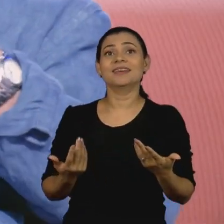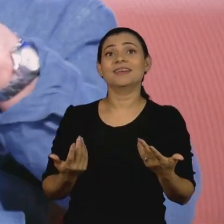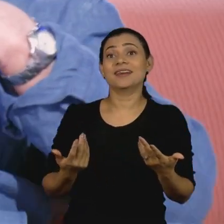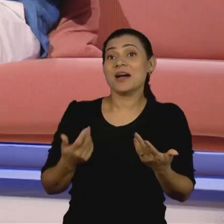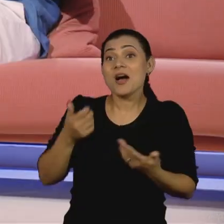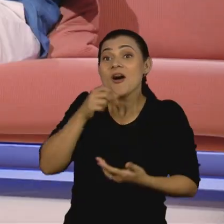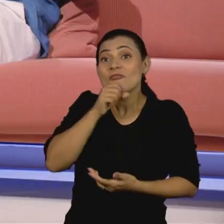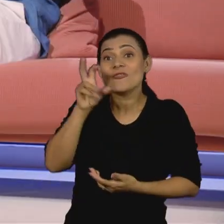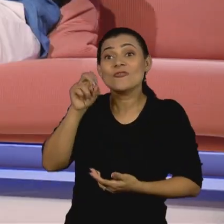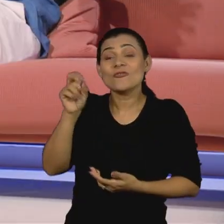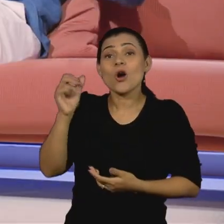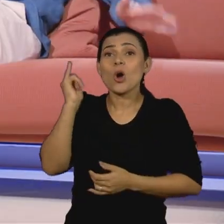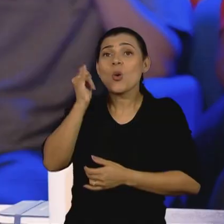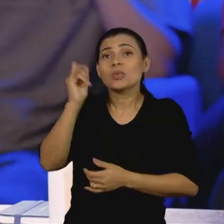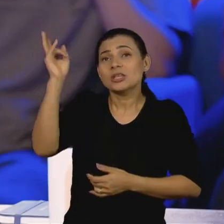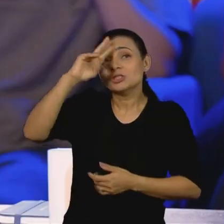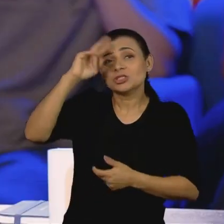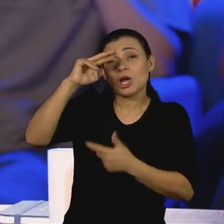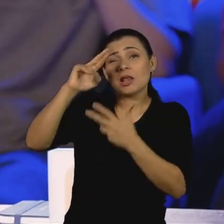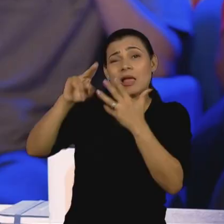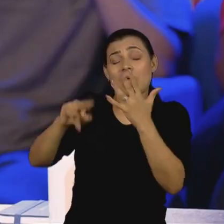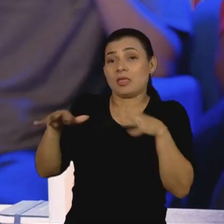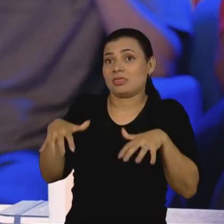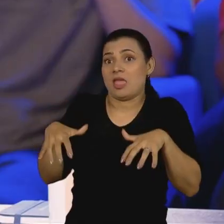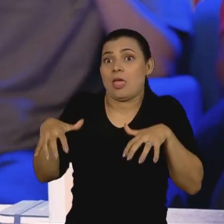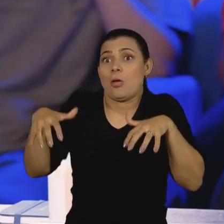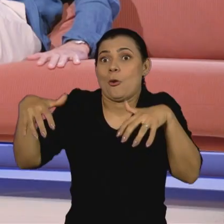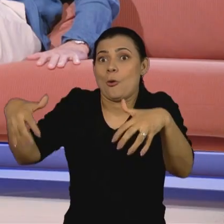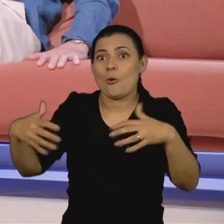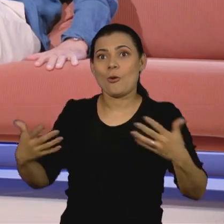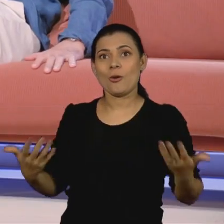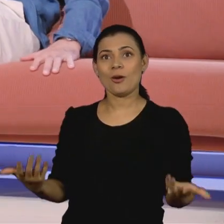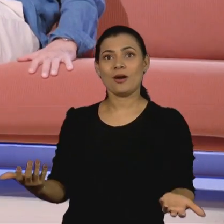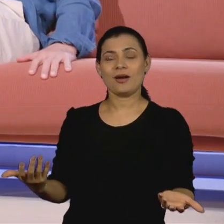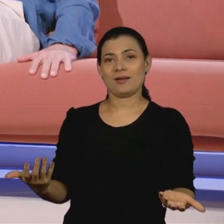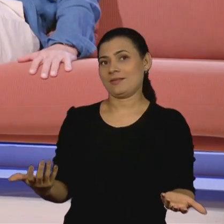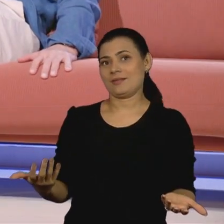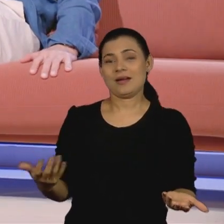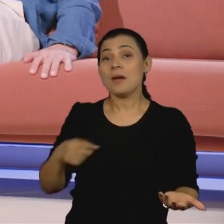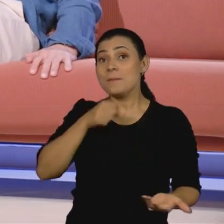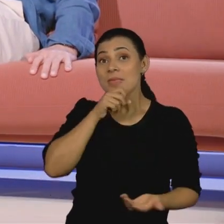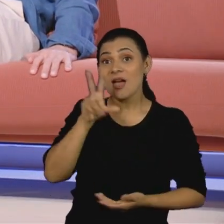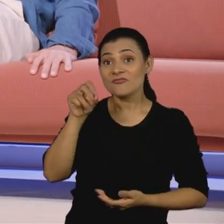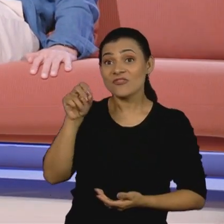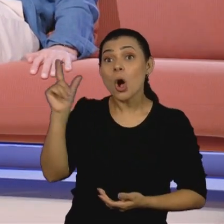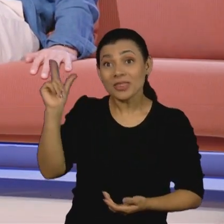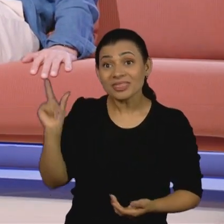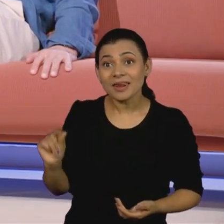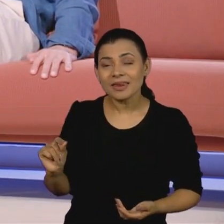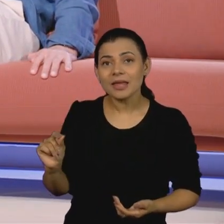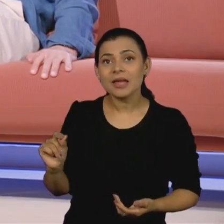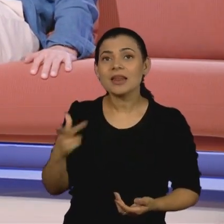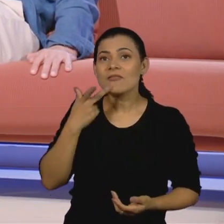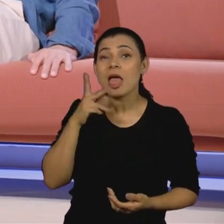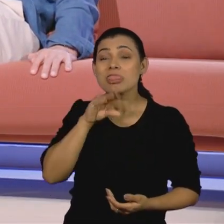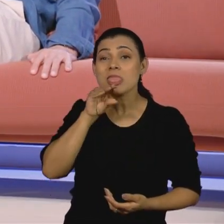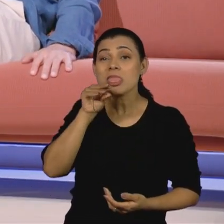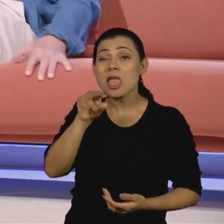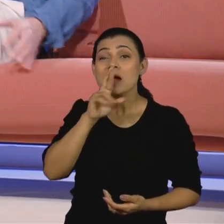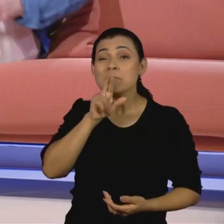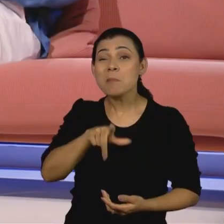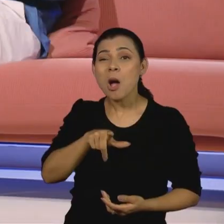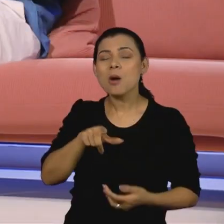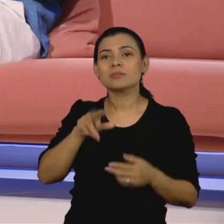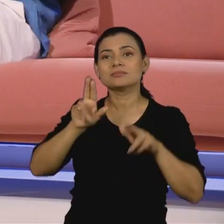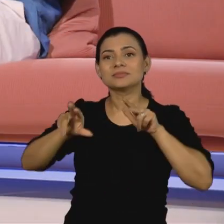Minha avó contando umas histórias de terror que a minha avó italiana falava tudo daquele jeito